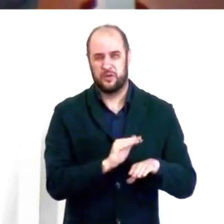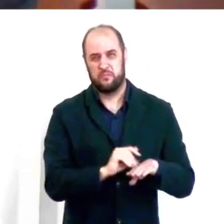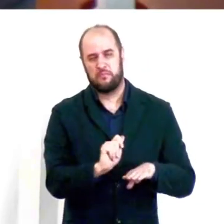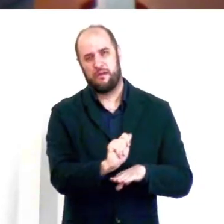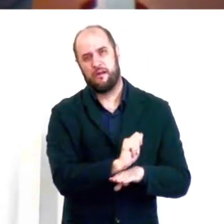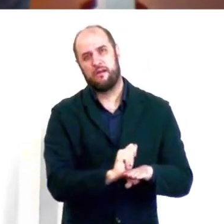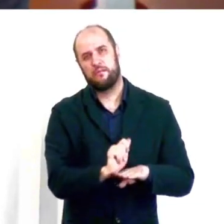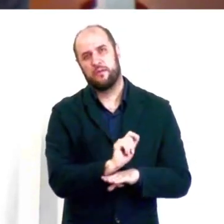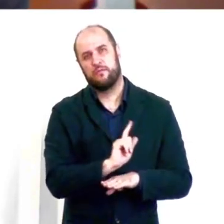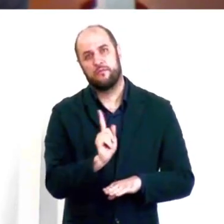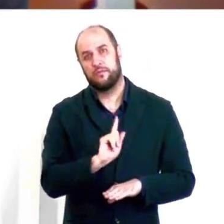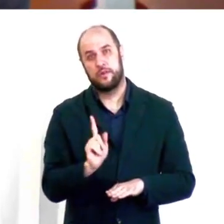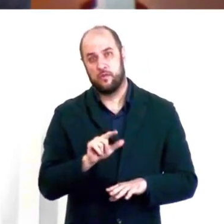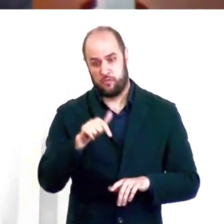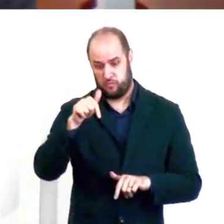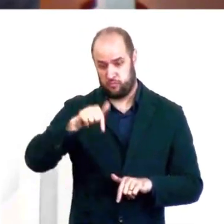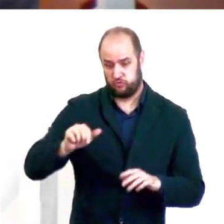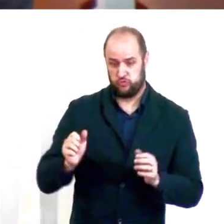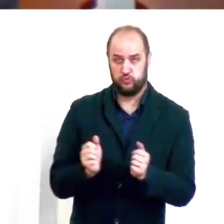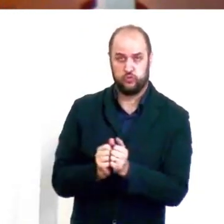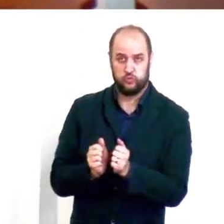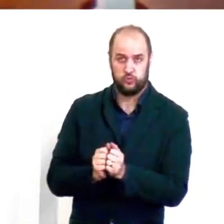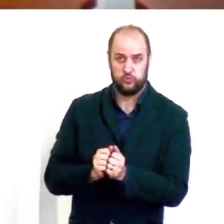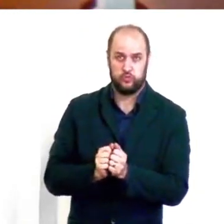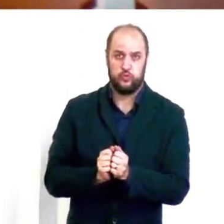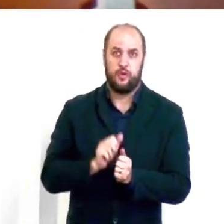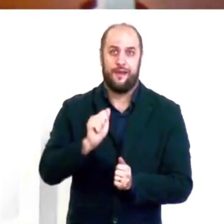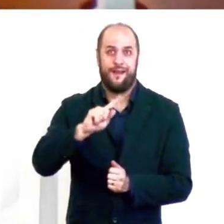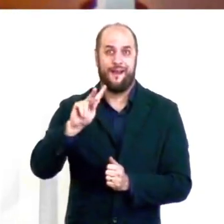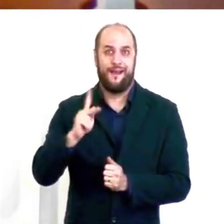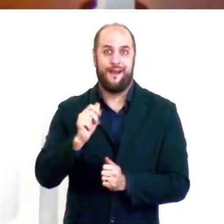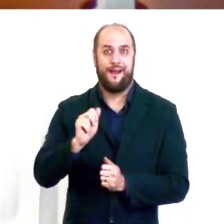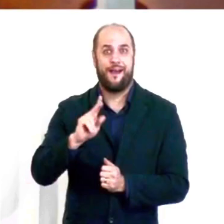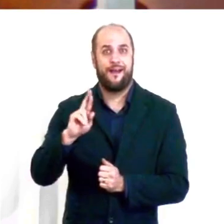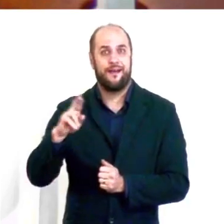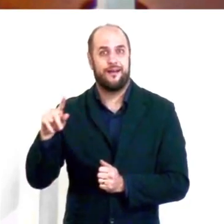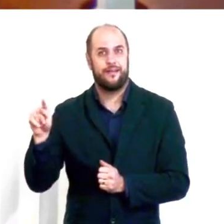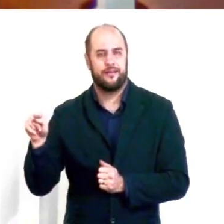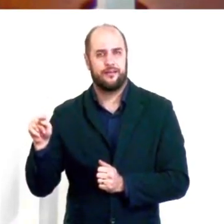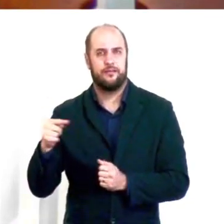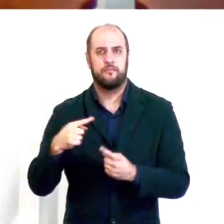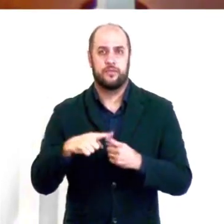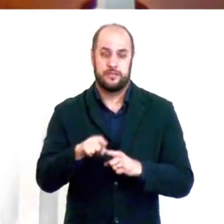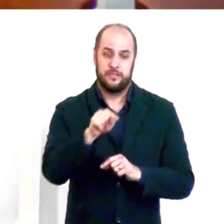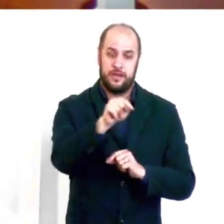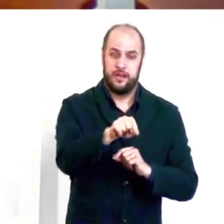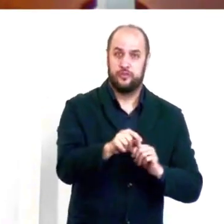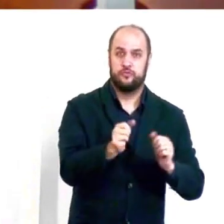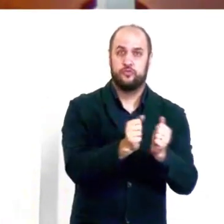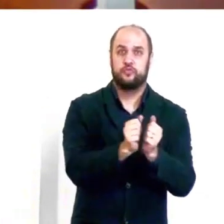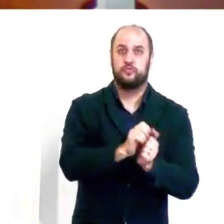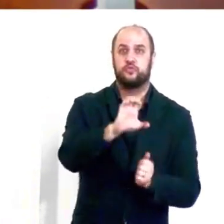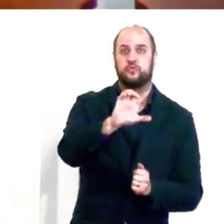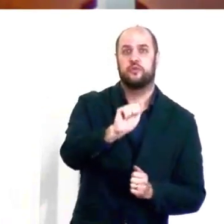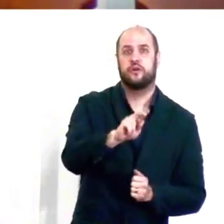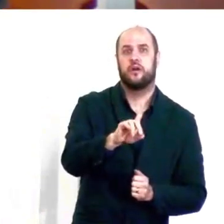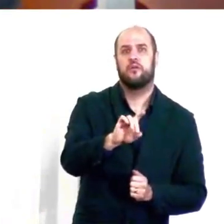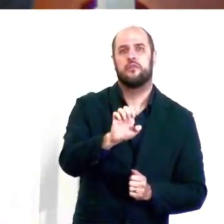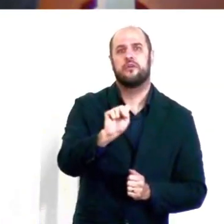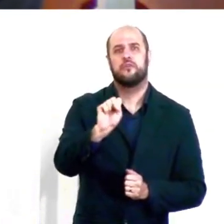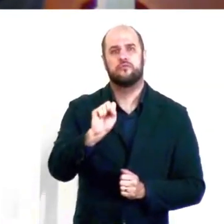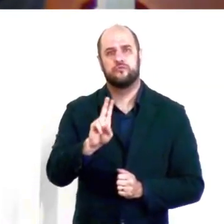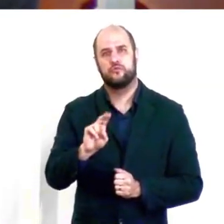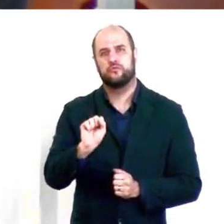estava em Arã, mas quando ele estava em Ur dos Caldeus. Lá em Ur dos Caldeus ele chama